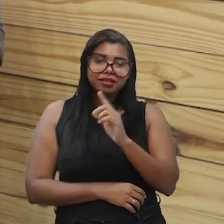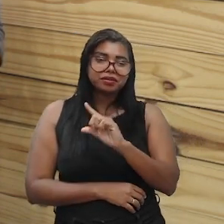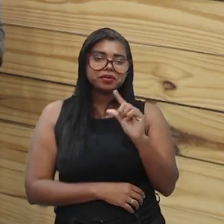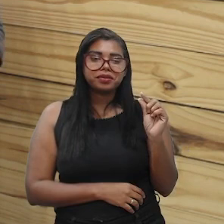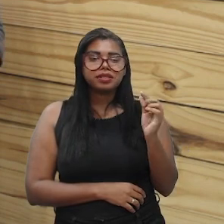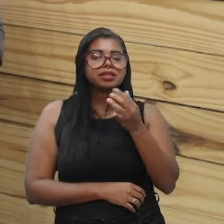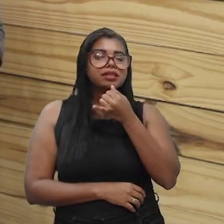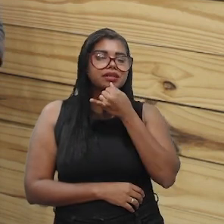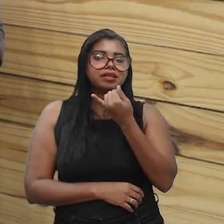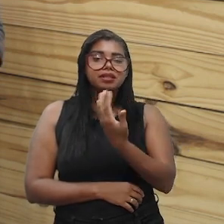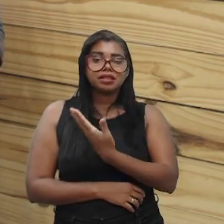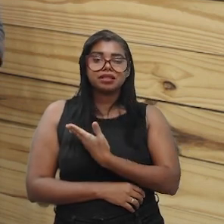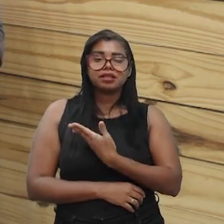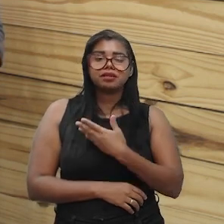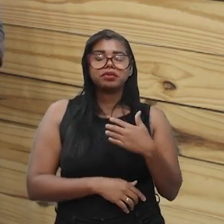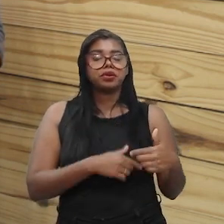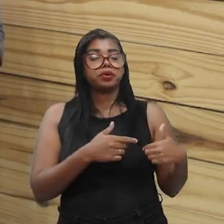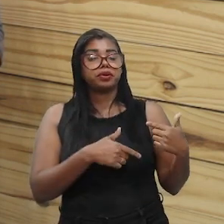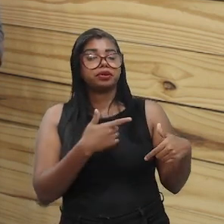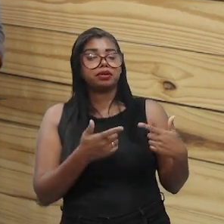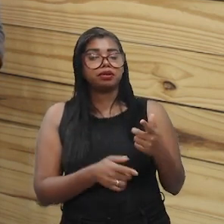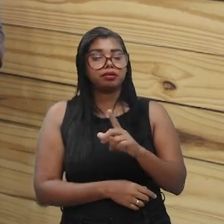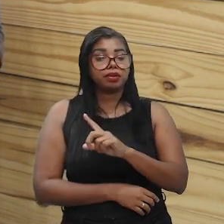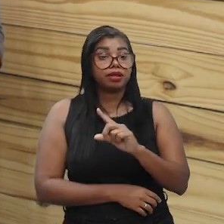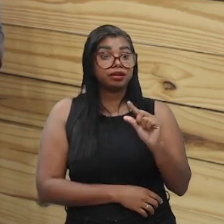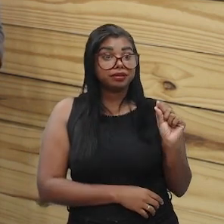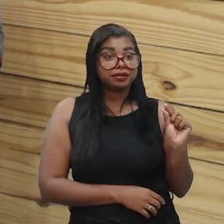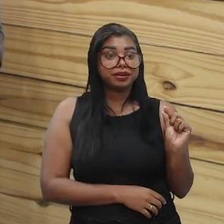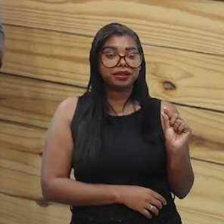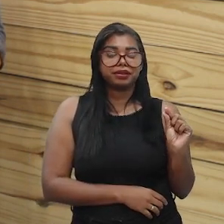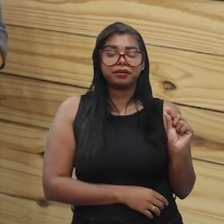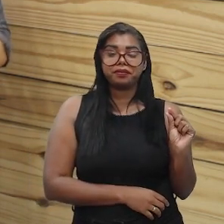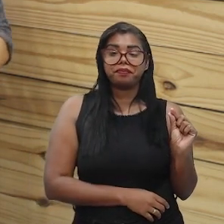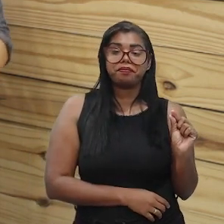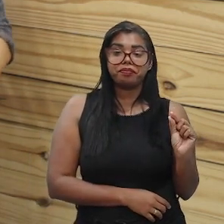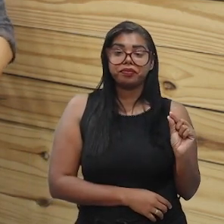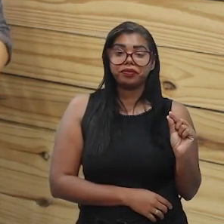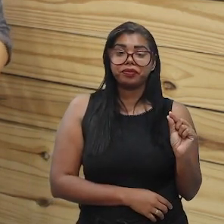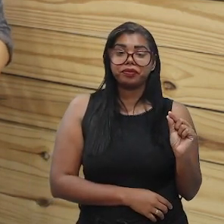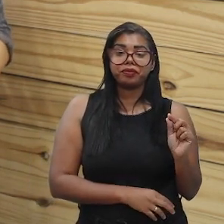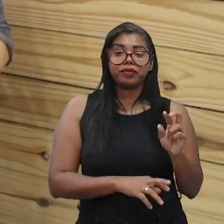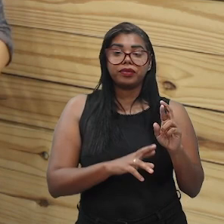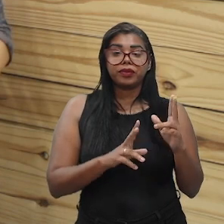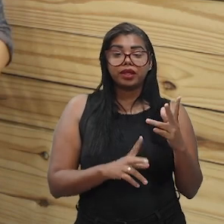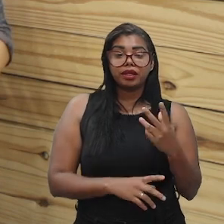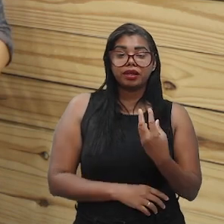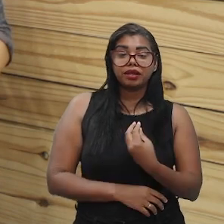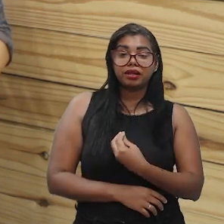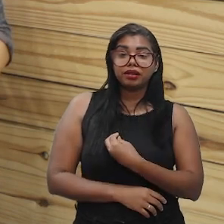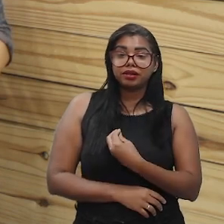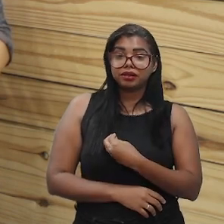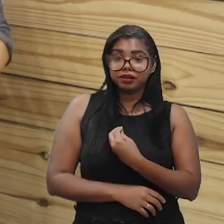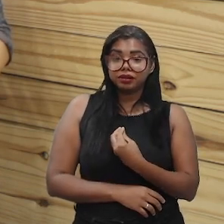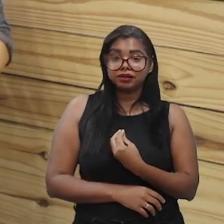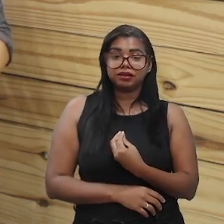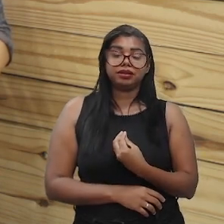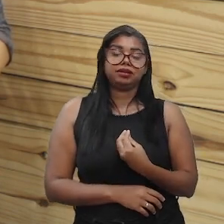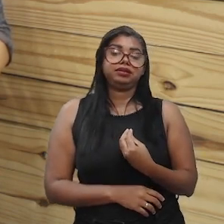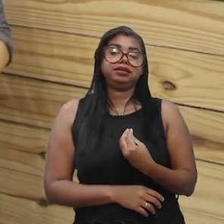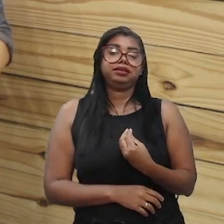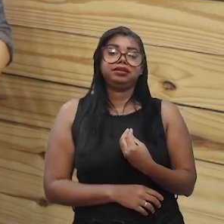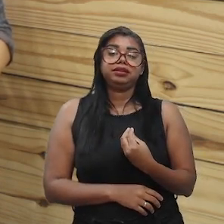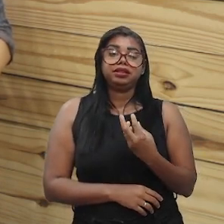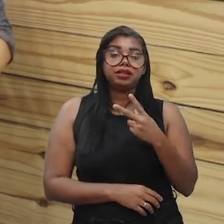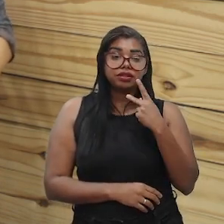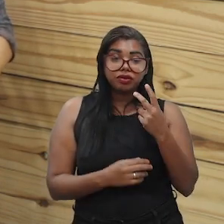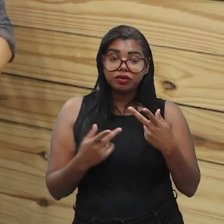aqui, amigo de trabalho e tal, sai, e aí para a vida pessoal, enquanto a gente está ali naquele momento de relaxamento, a gente fala